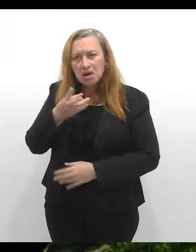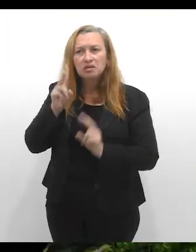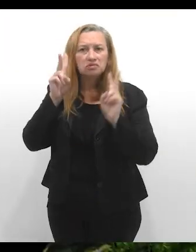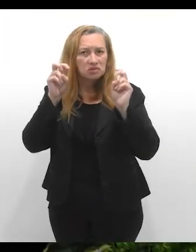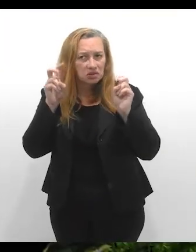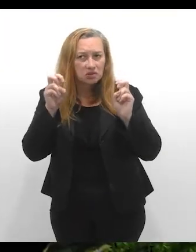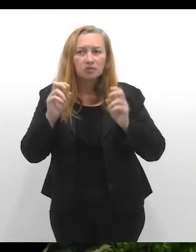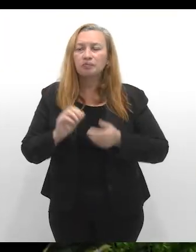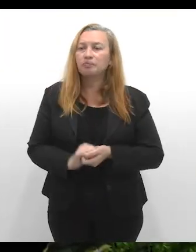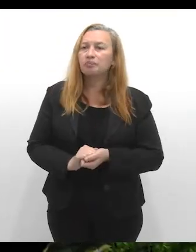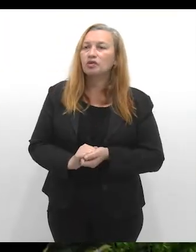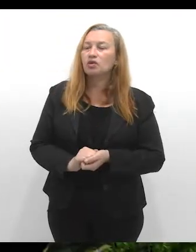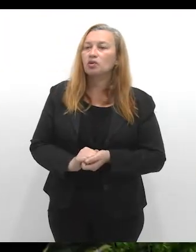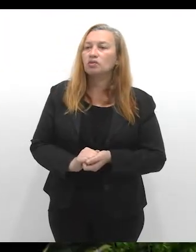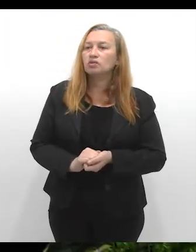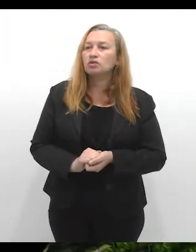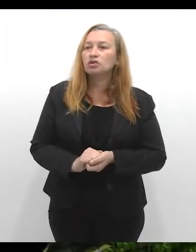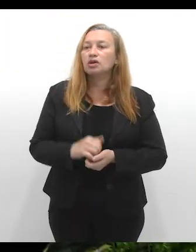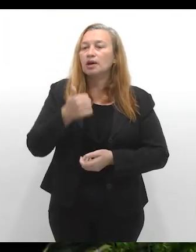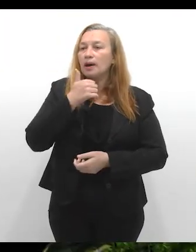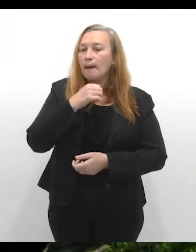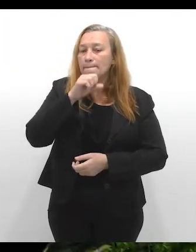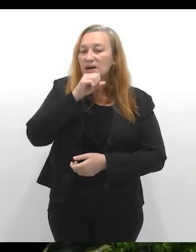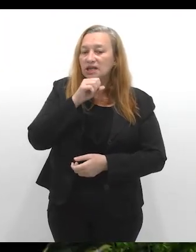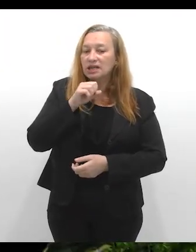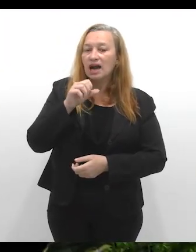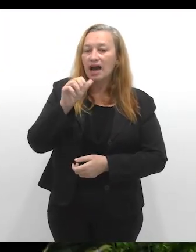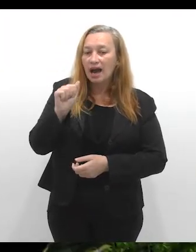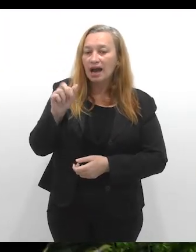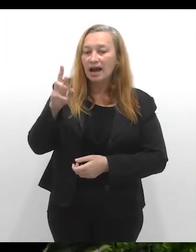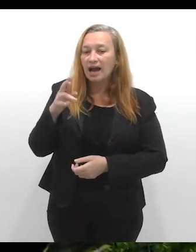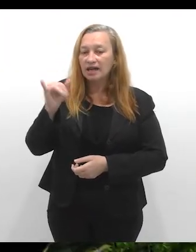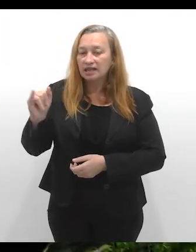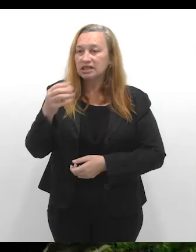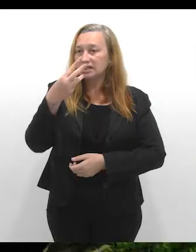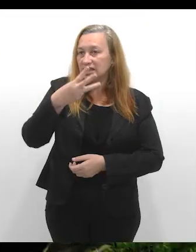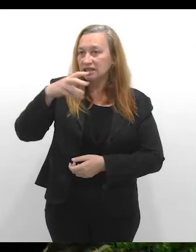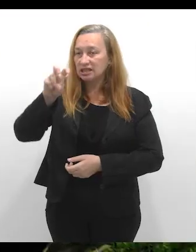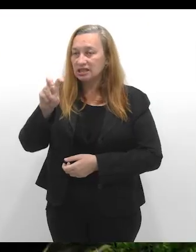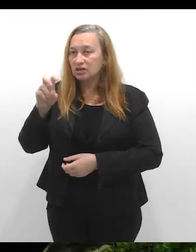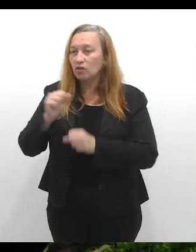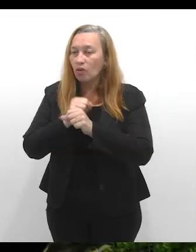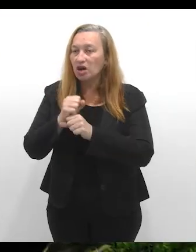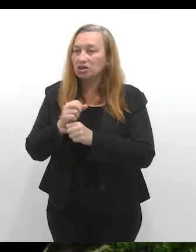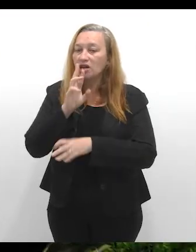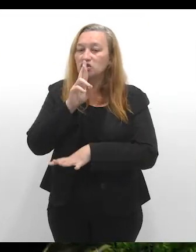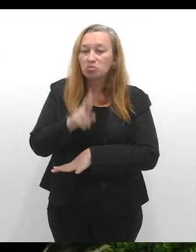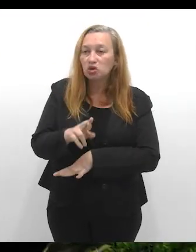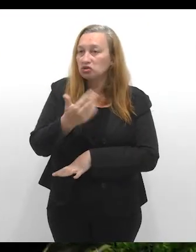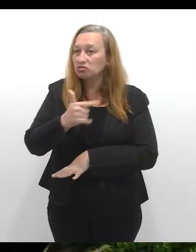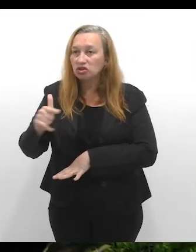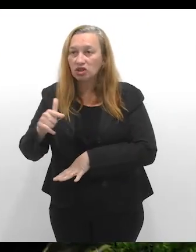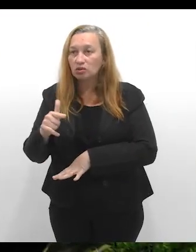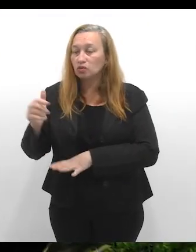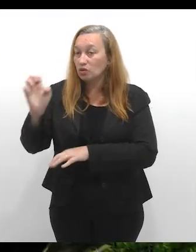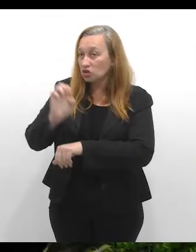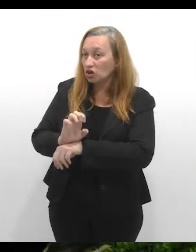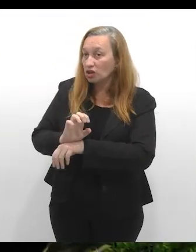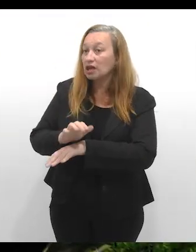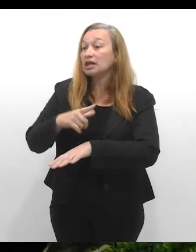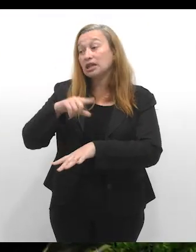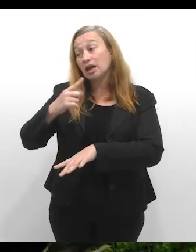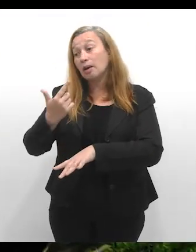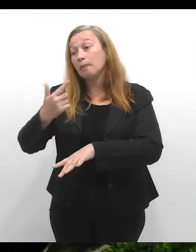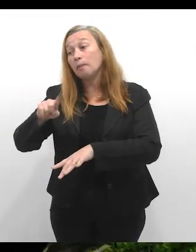muito emblemática e retrata muito bem isso. Ou seja, um caso como o caso Mãe Jacari, 35 anos, sem uma